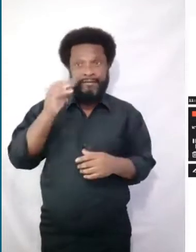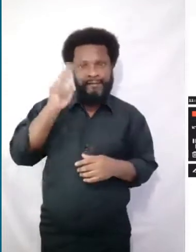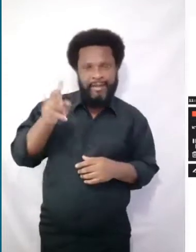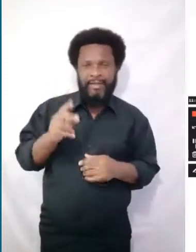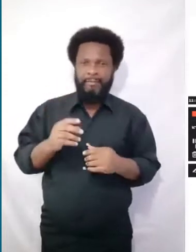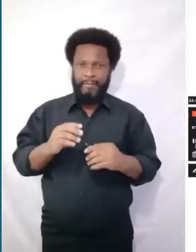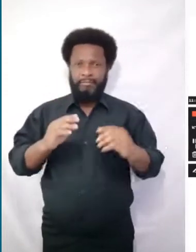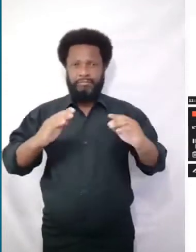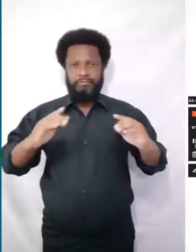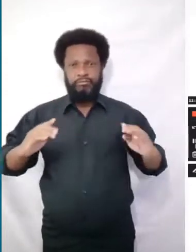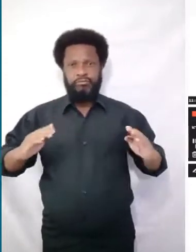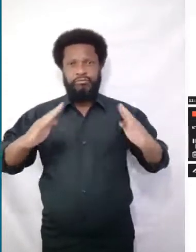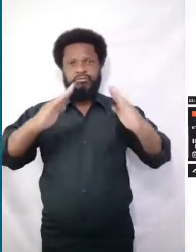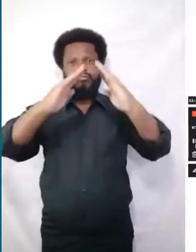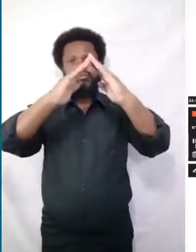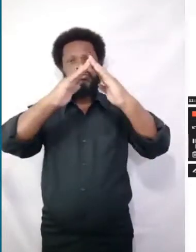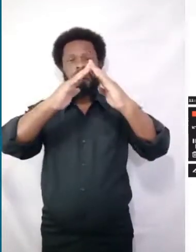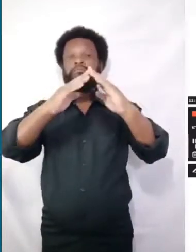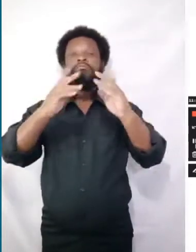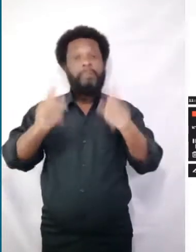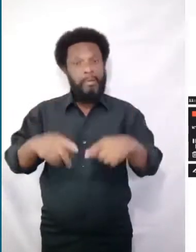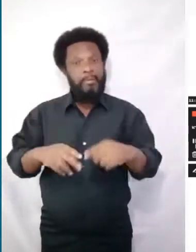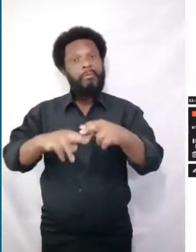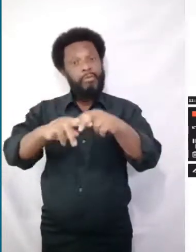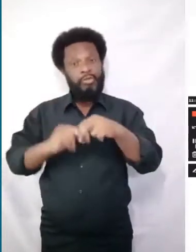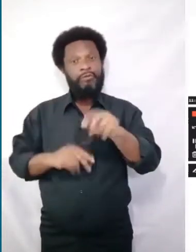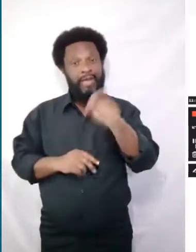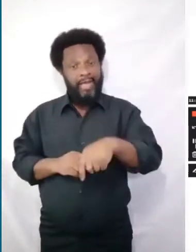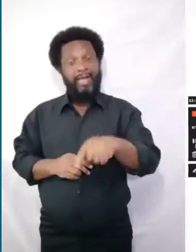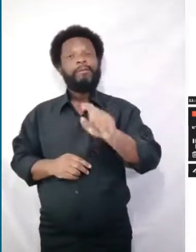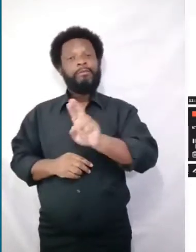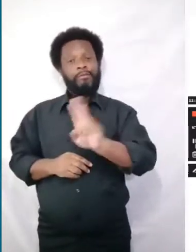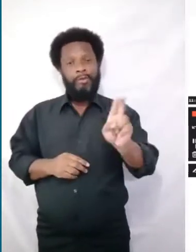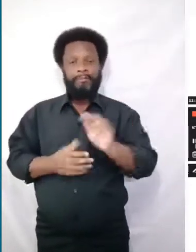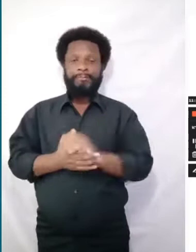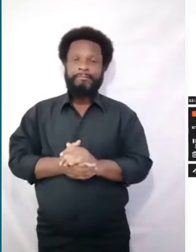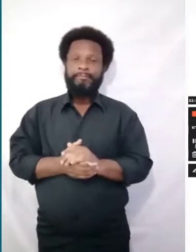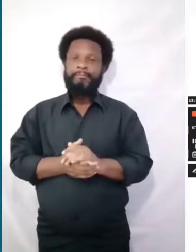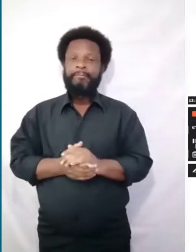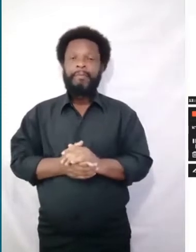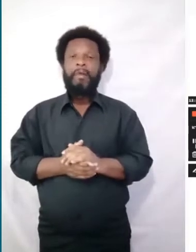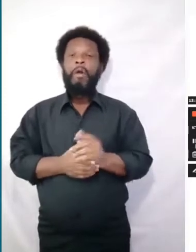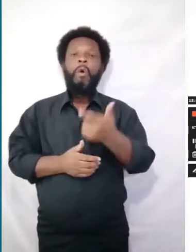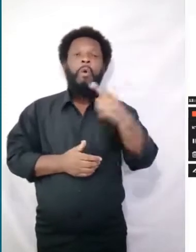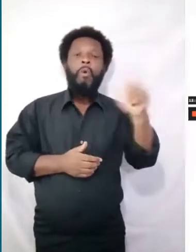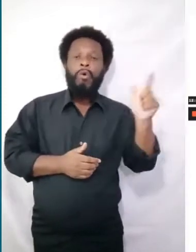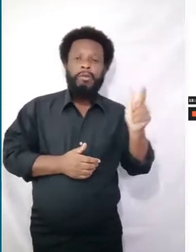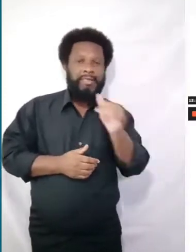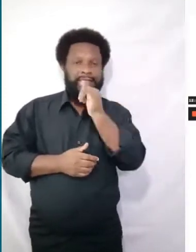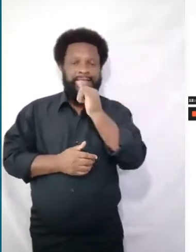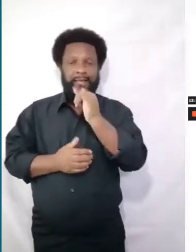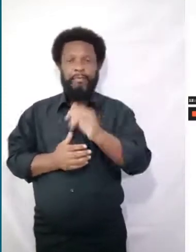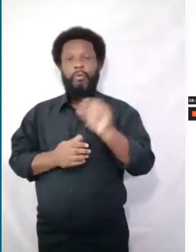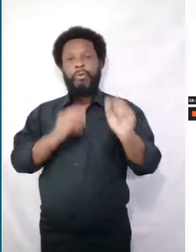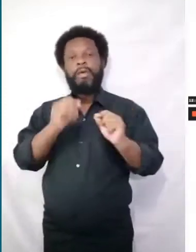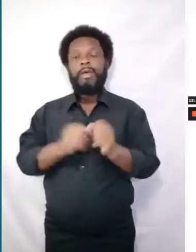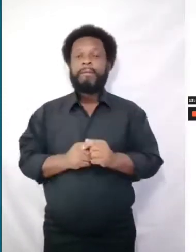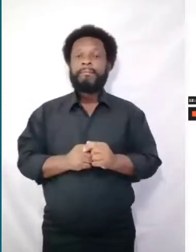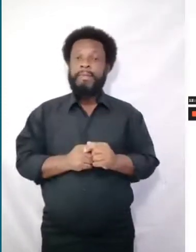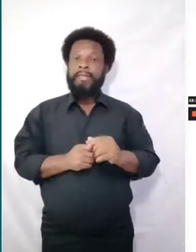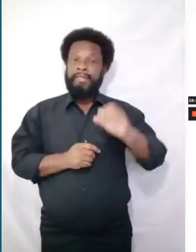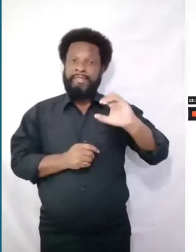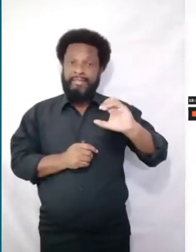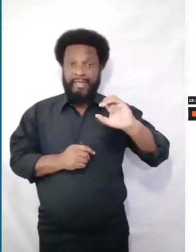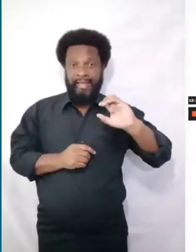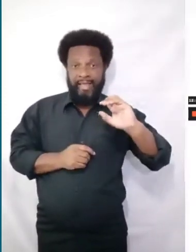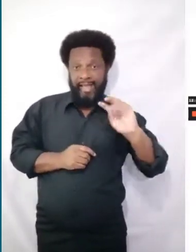como vértices, né, e uni-los, vai lembrar uma pirâmide. Por isso o nome piramidal. Bom, próxima